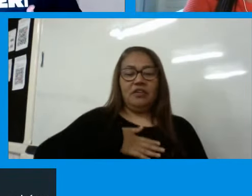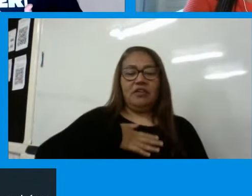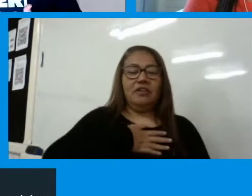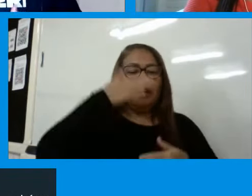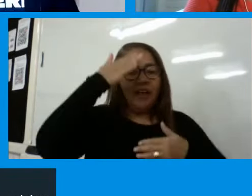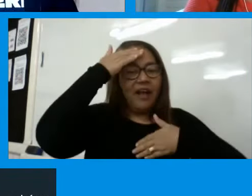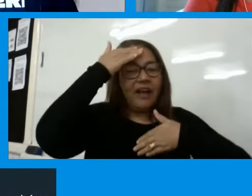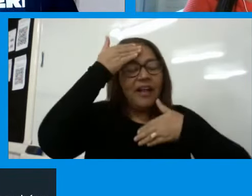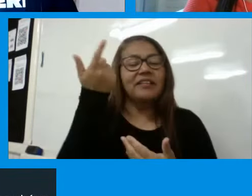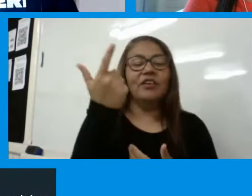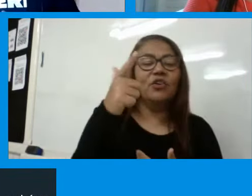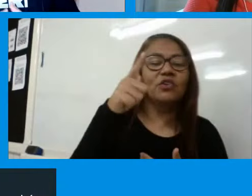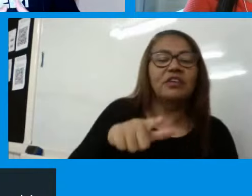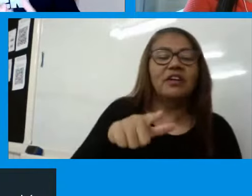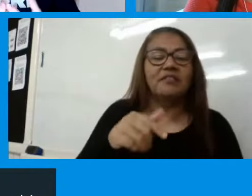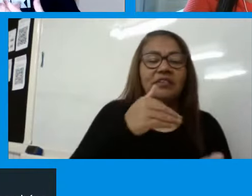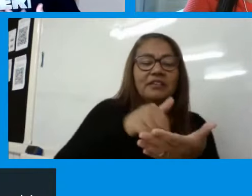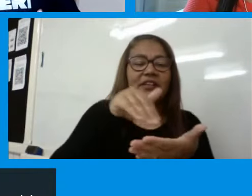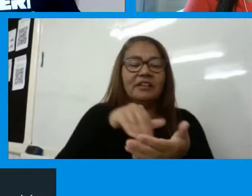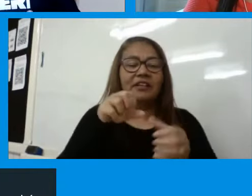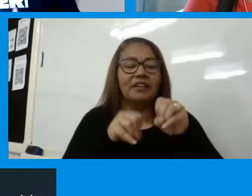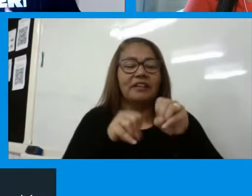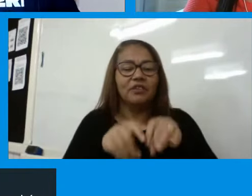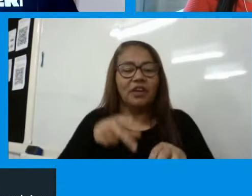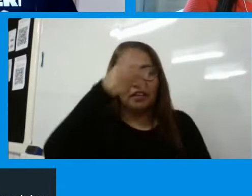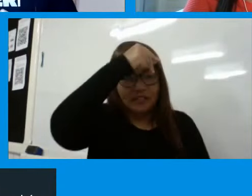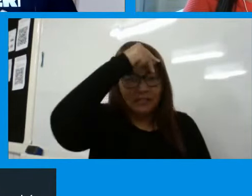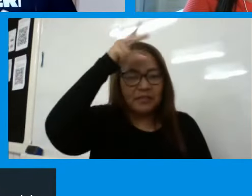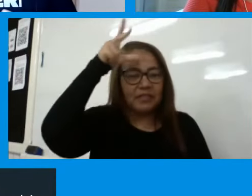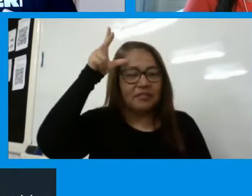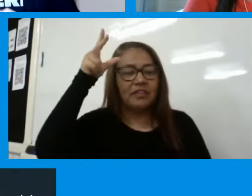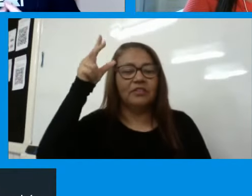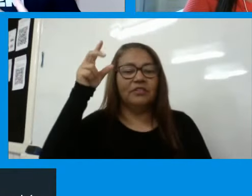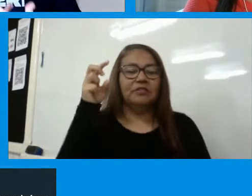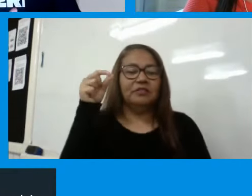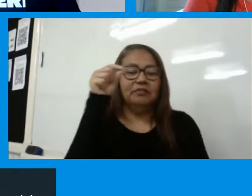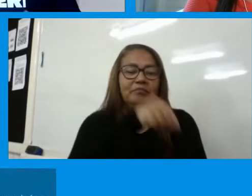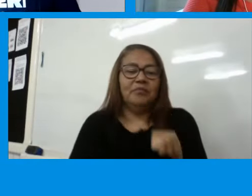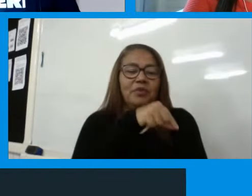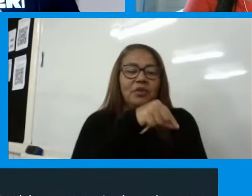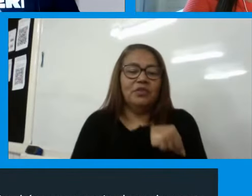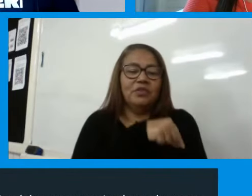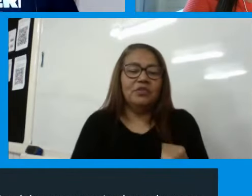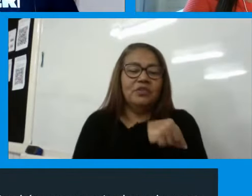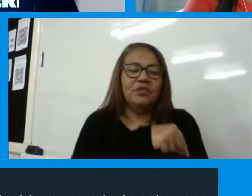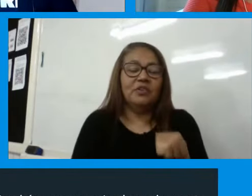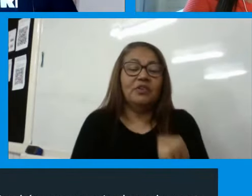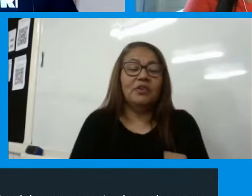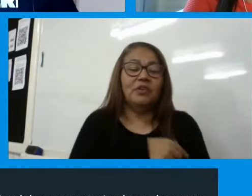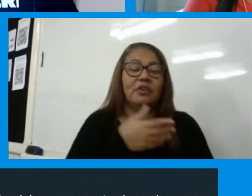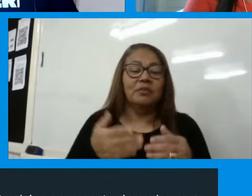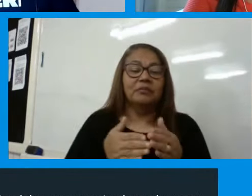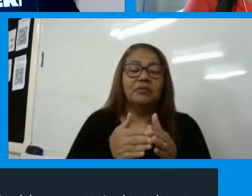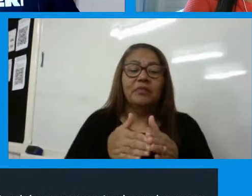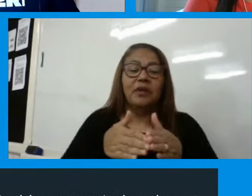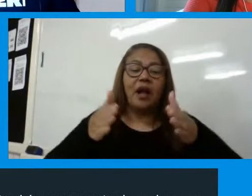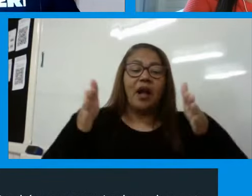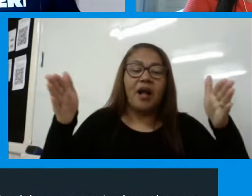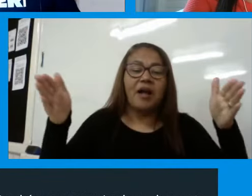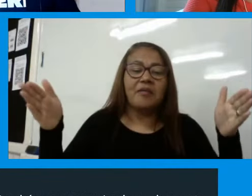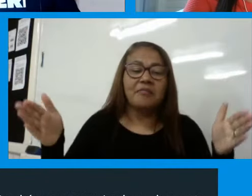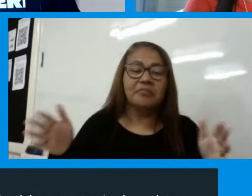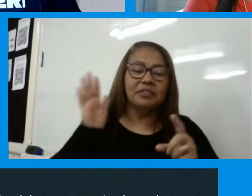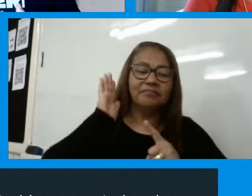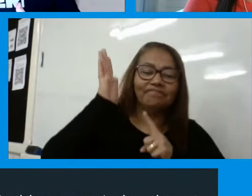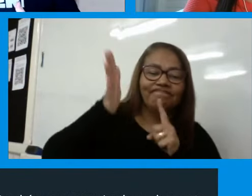a Secretaria de Educação do município de Mossoró por abrir esse espaço para a gente vir aqui falar um pouco, transmitir, né,